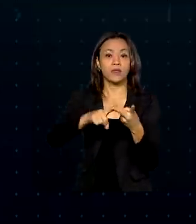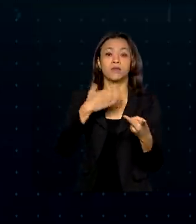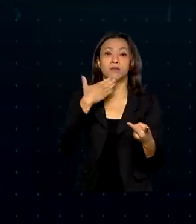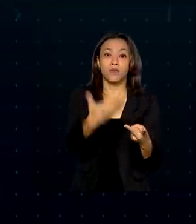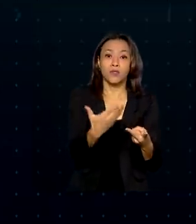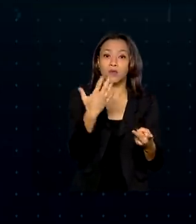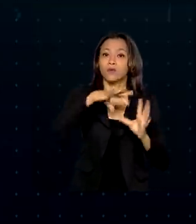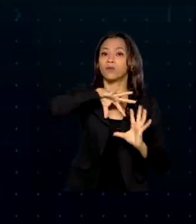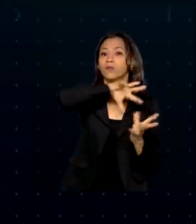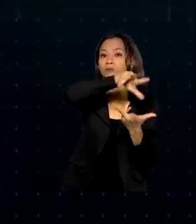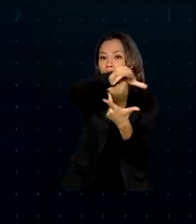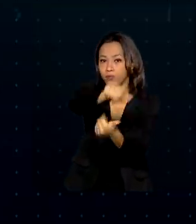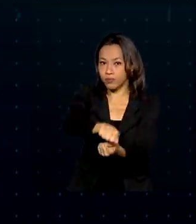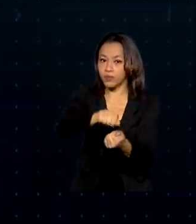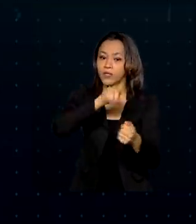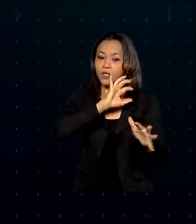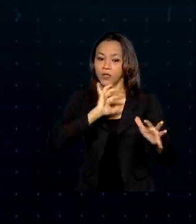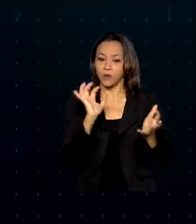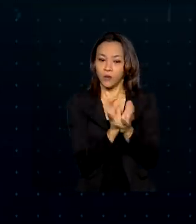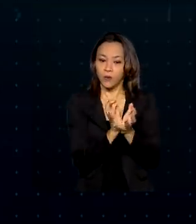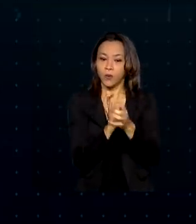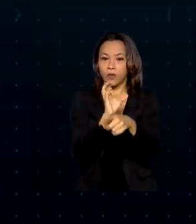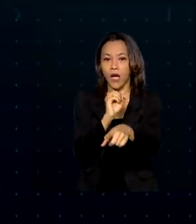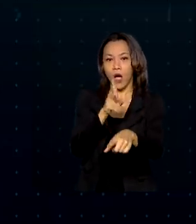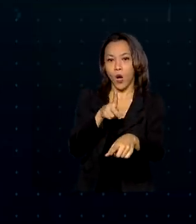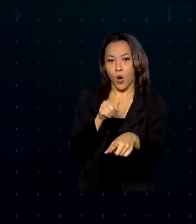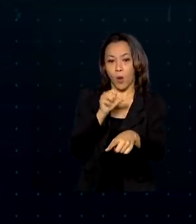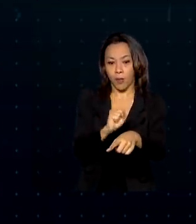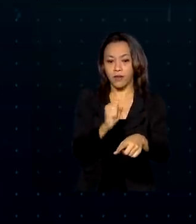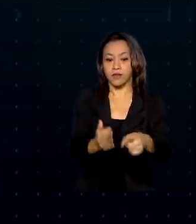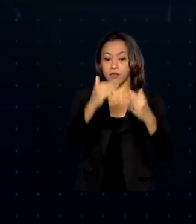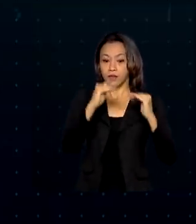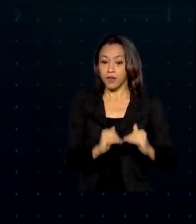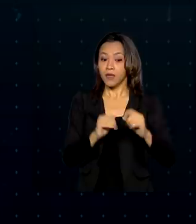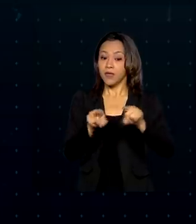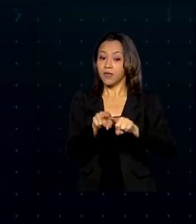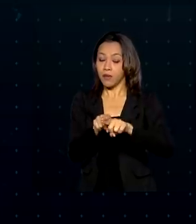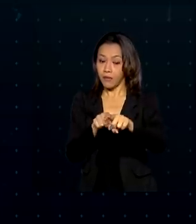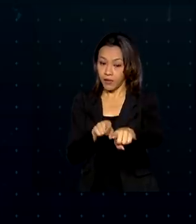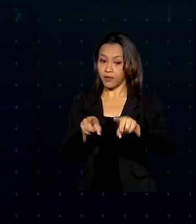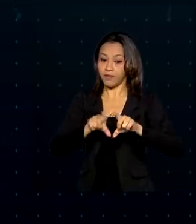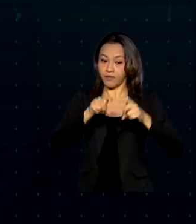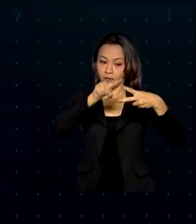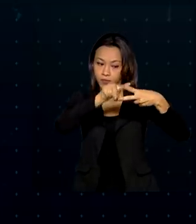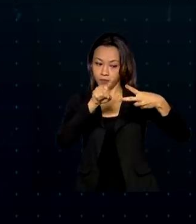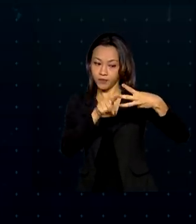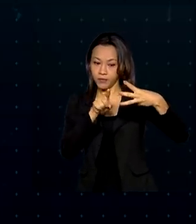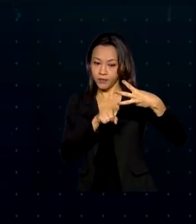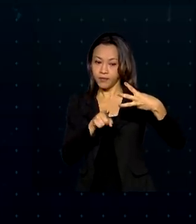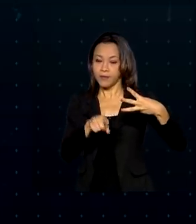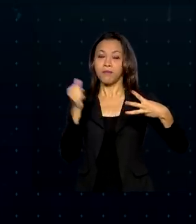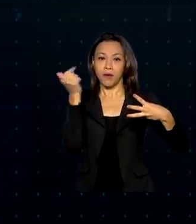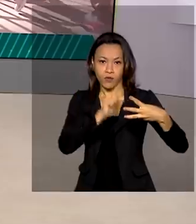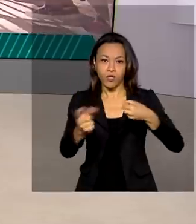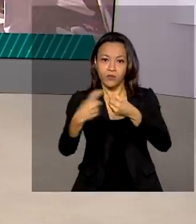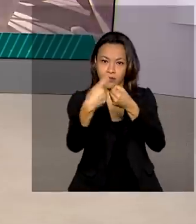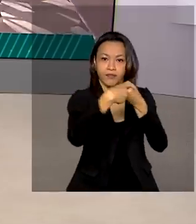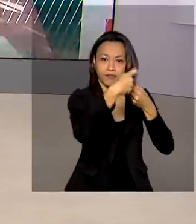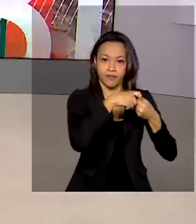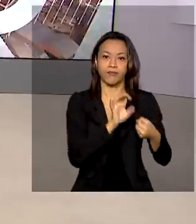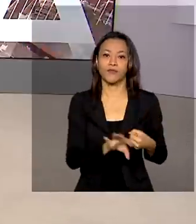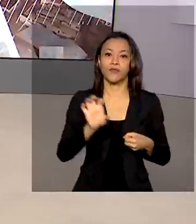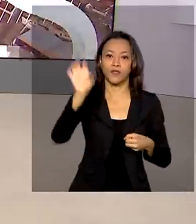via organização Panamericana de saúde e pregões eletrônicos nacionais possibilitando a d os estados